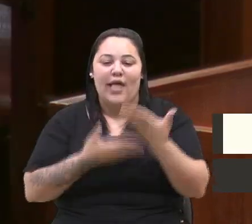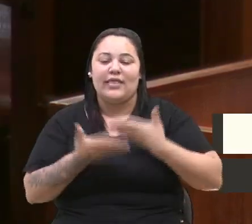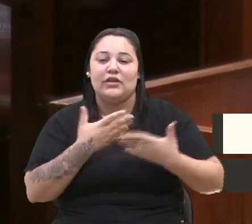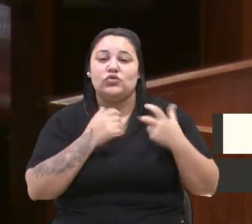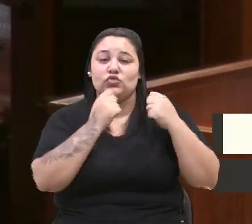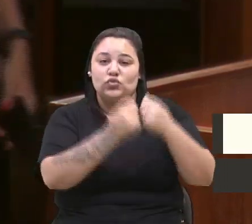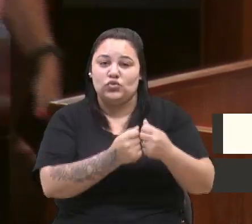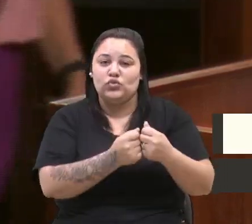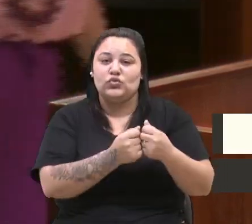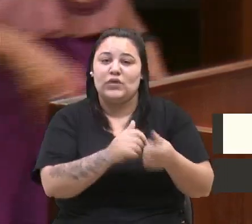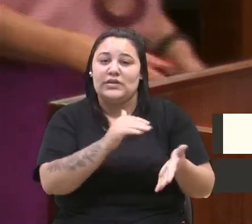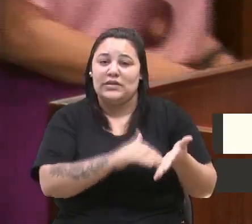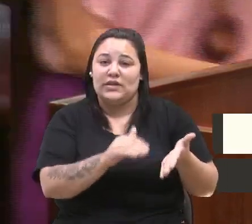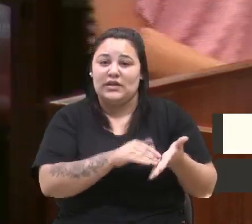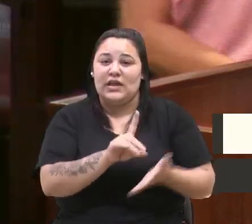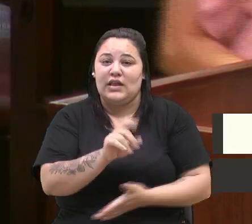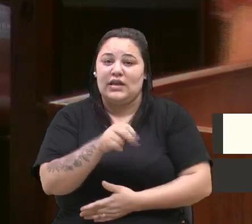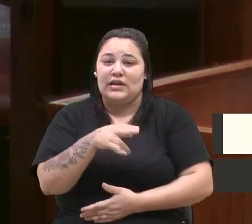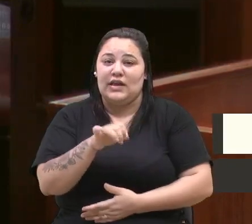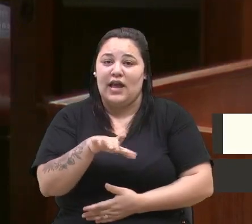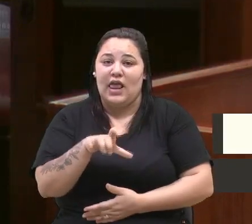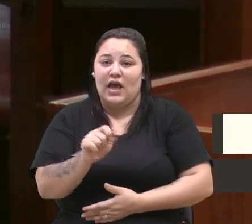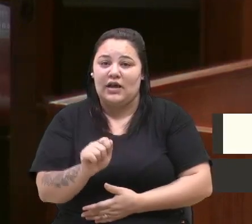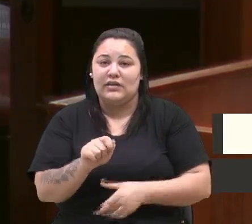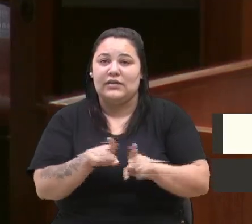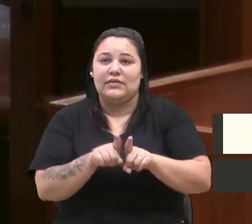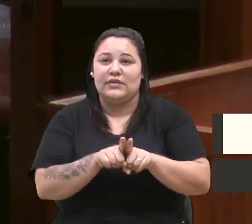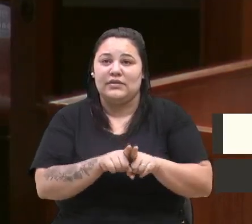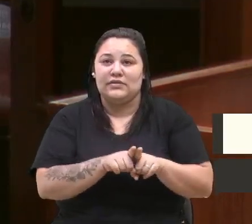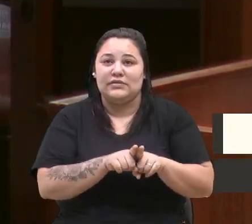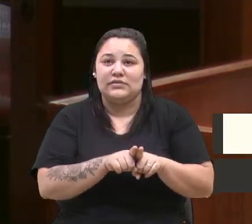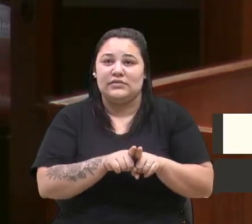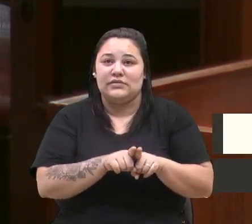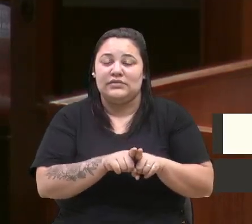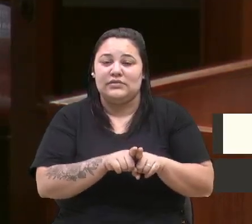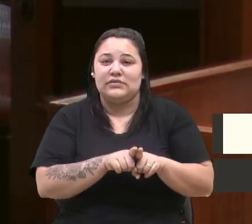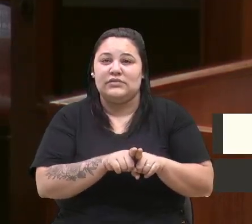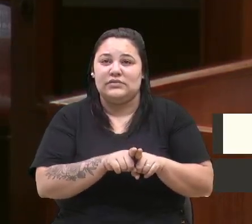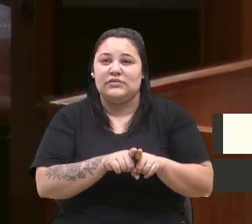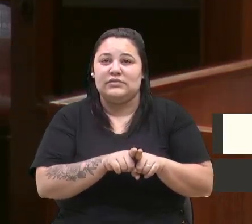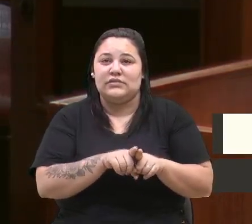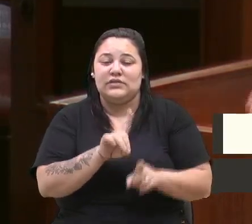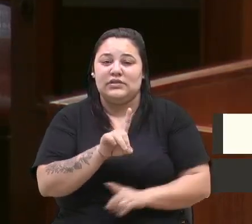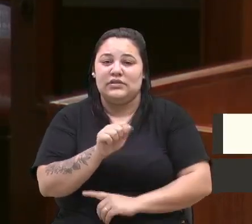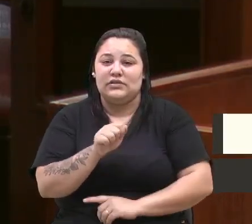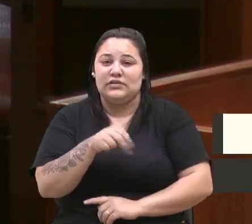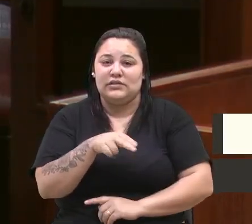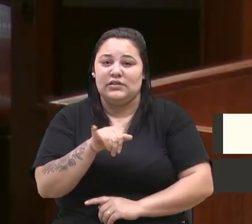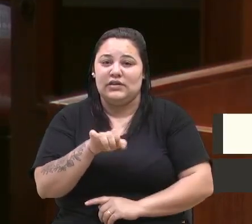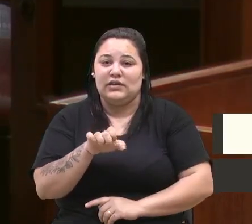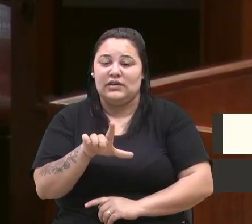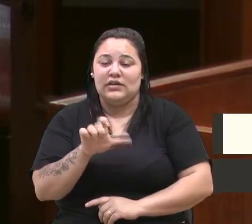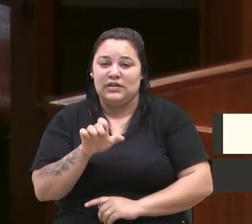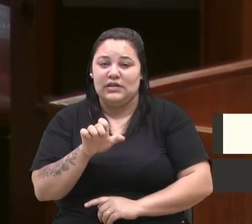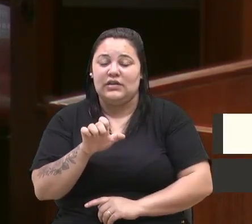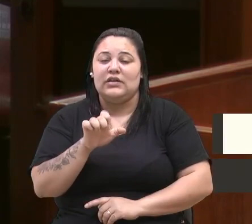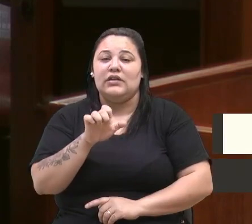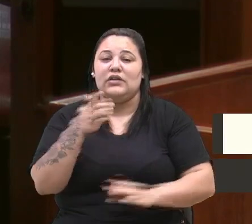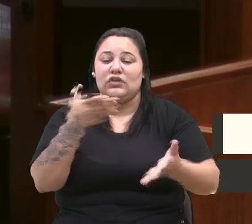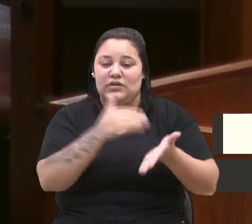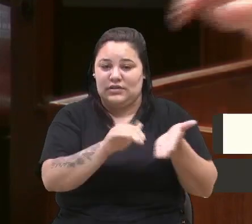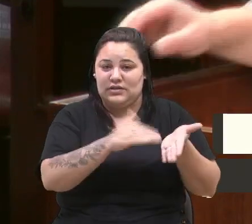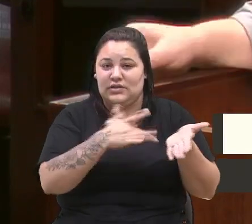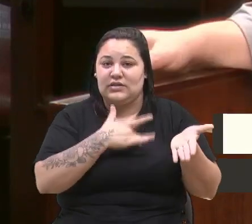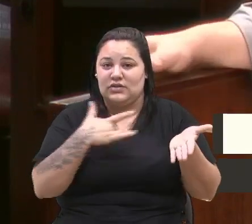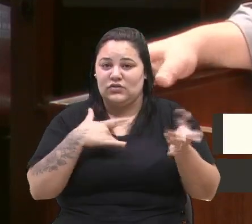com a secretária Daniela, que é a secretária Daniele Meneguzzi, que hoje está à frente da Secretaria da Saúde,